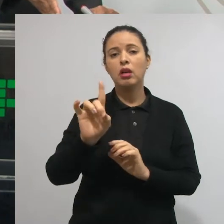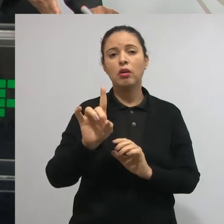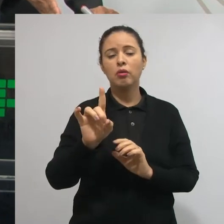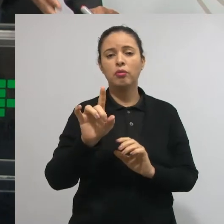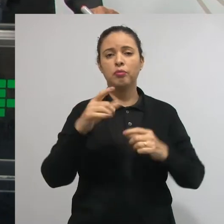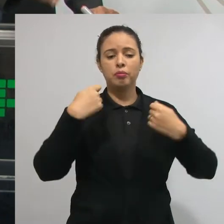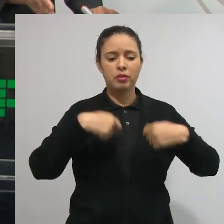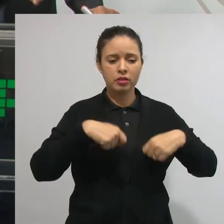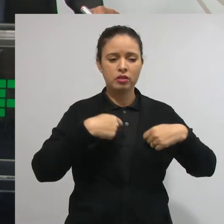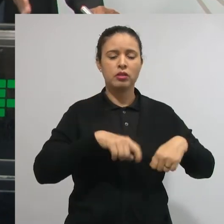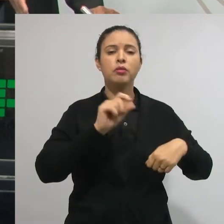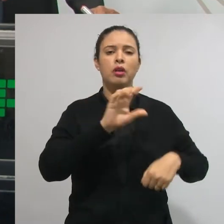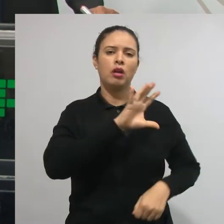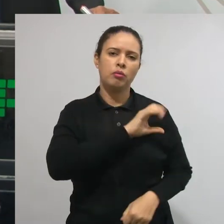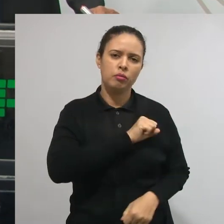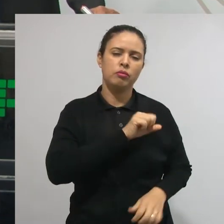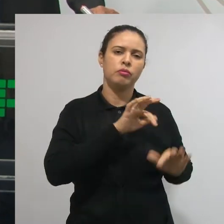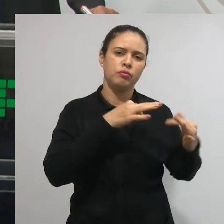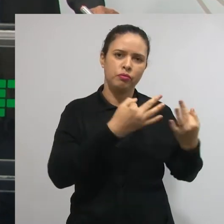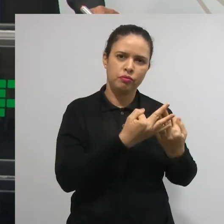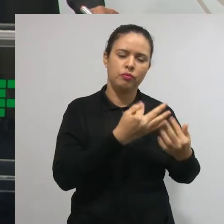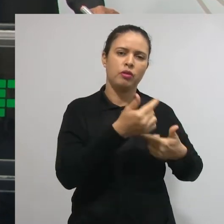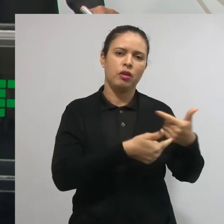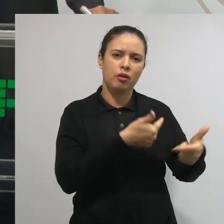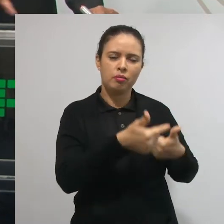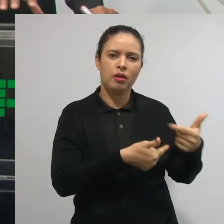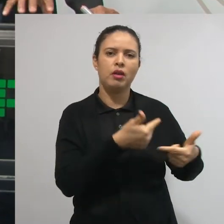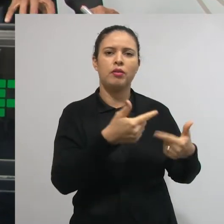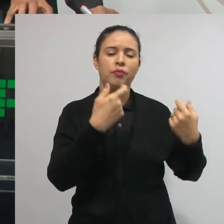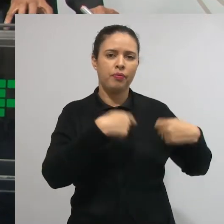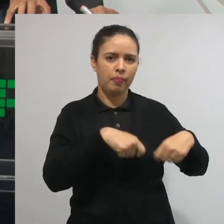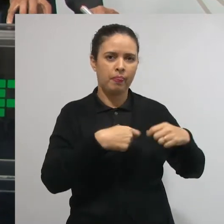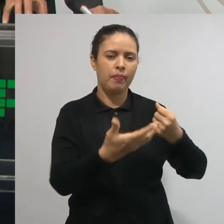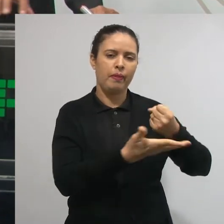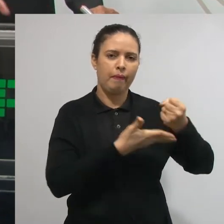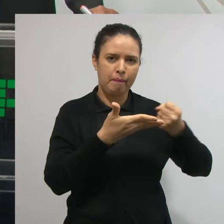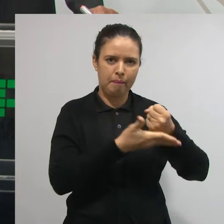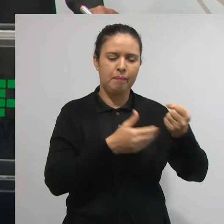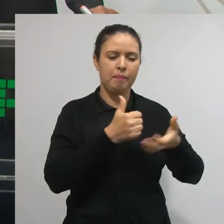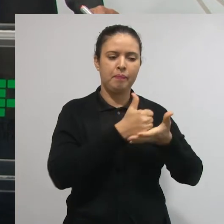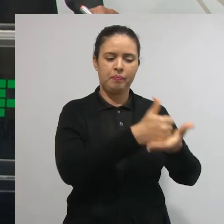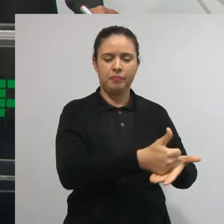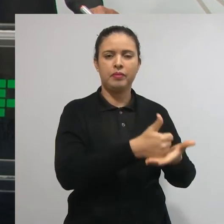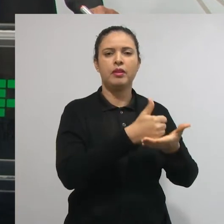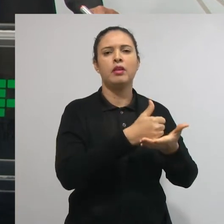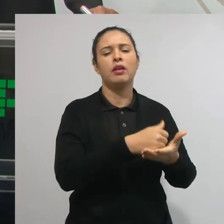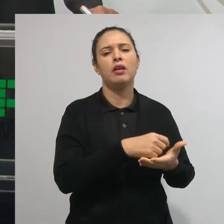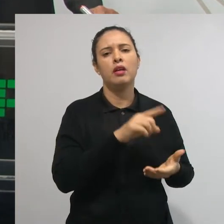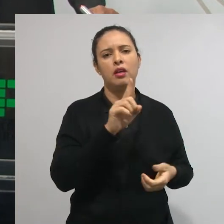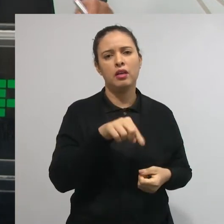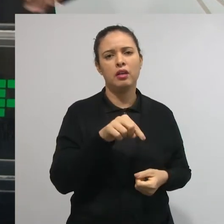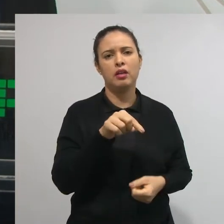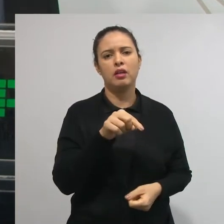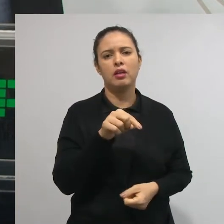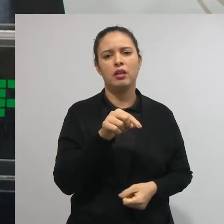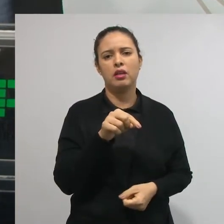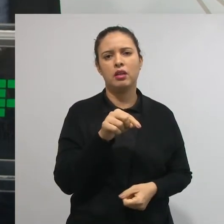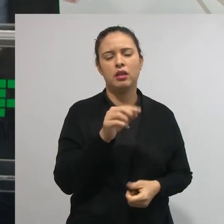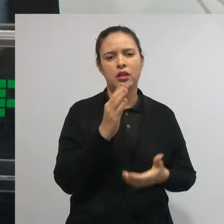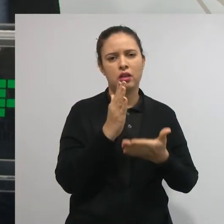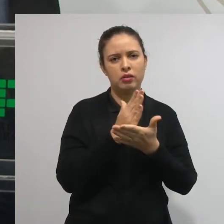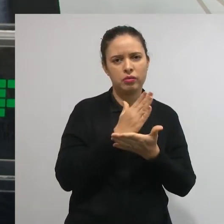viver. Ter amor, ter família, ter emprego, não é verdade? Ter as necessidades básicas atendidas, tá? E é claro,